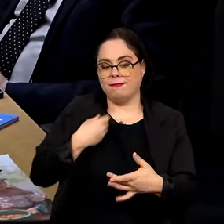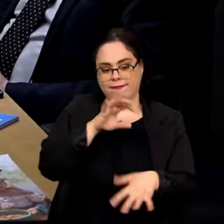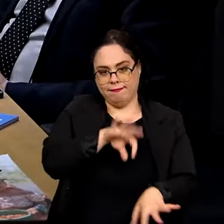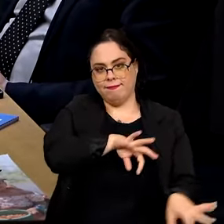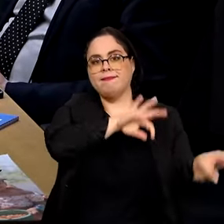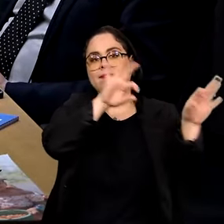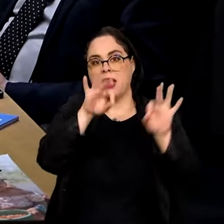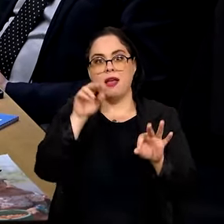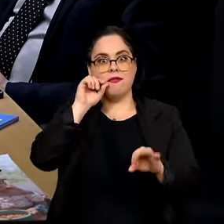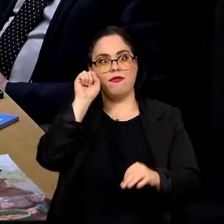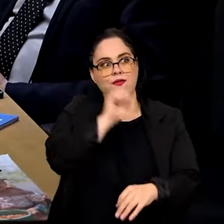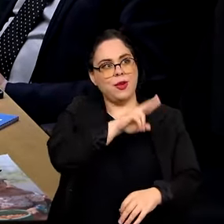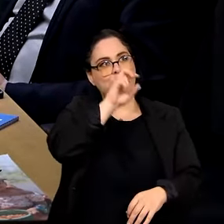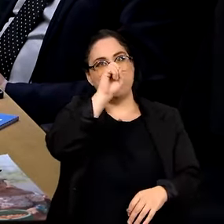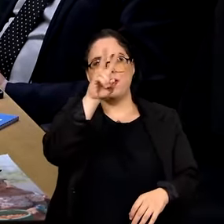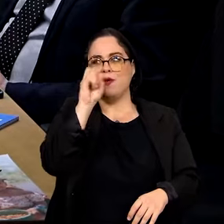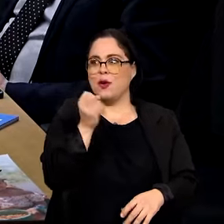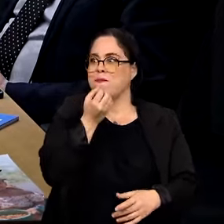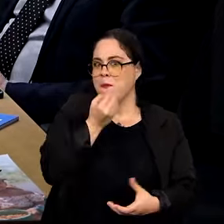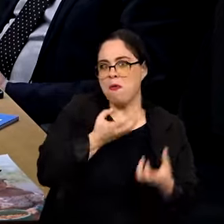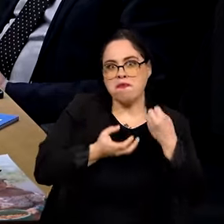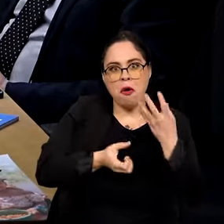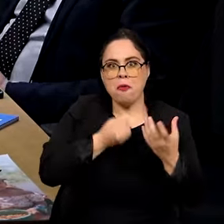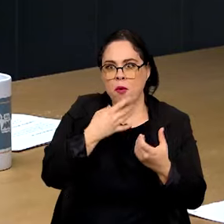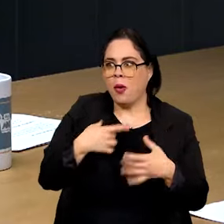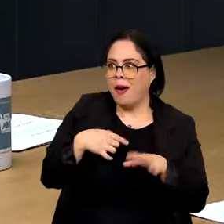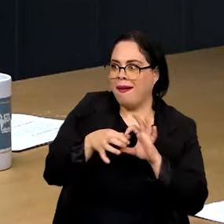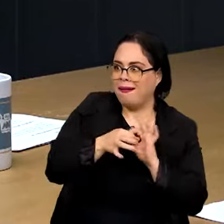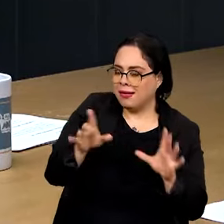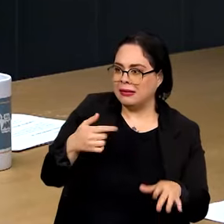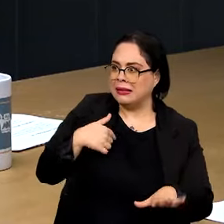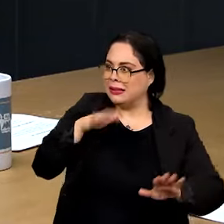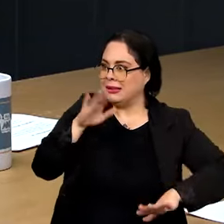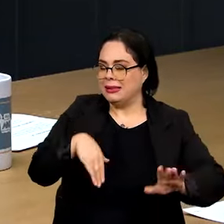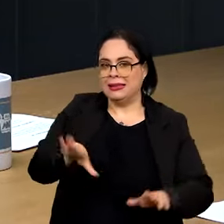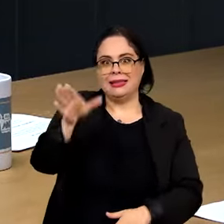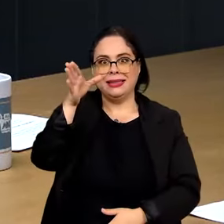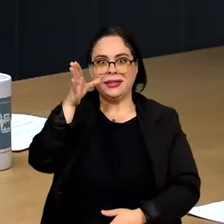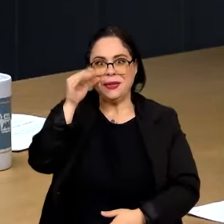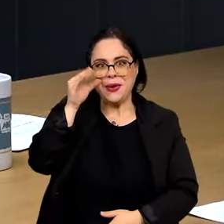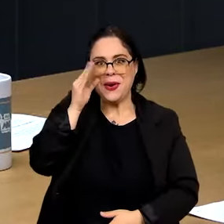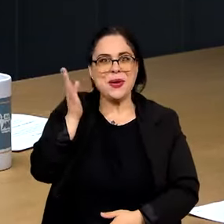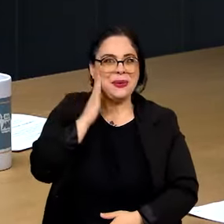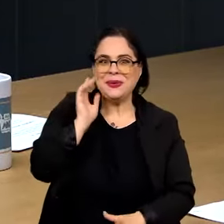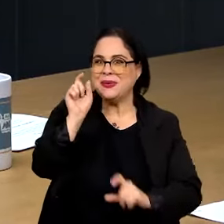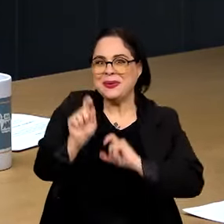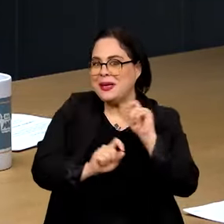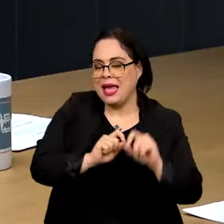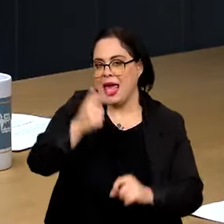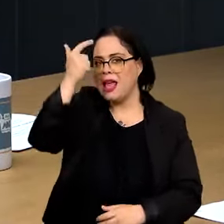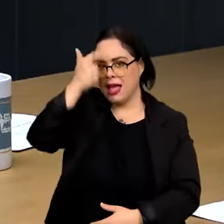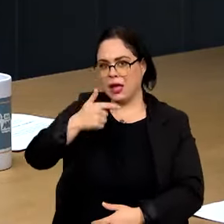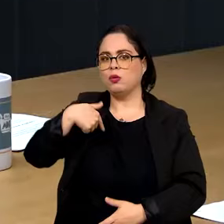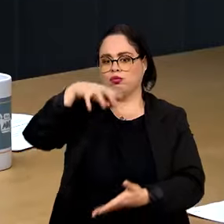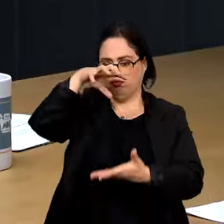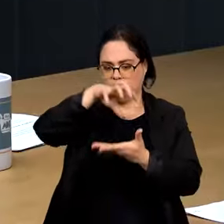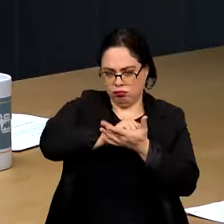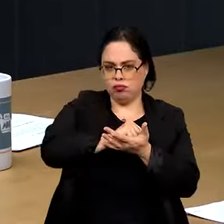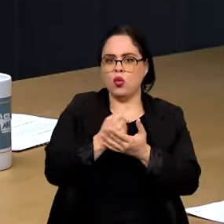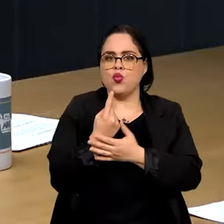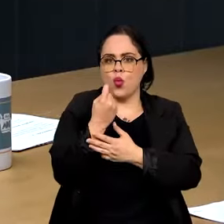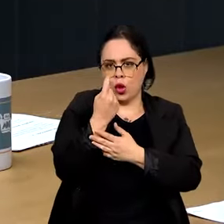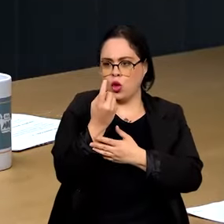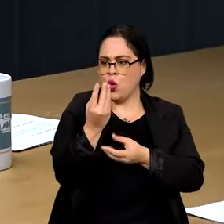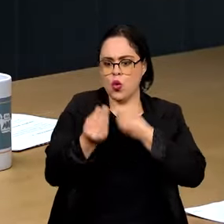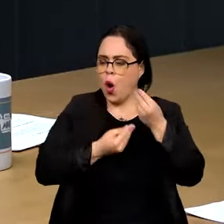acompanharam até agora e que viram né todos esses benefícios que estão disponíveis talvez estejam curiosas para saber sou uma pessoa que está